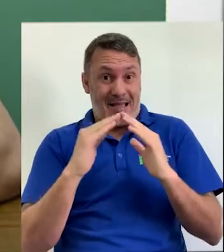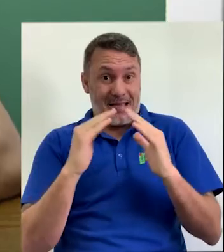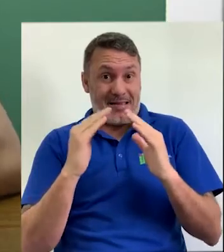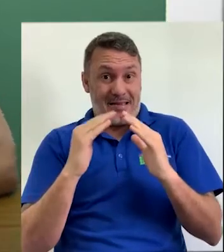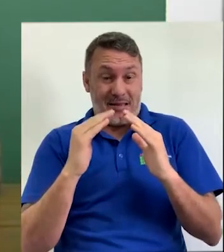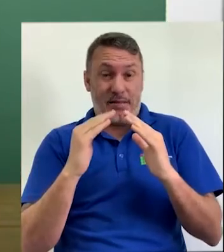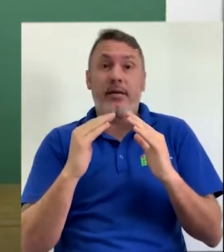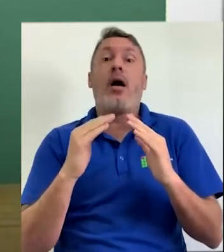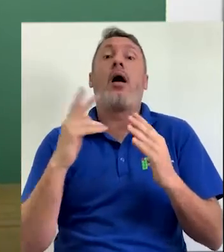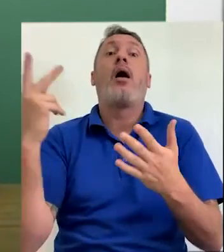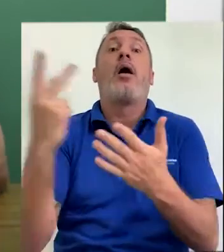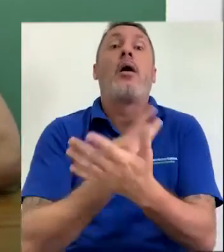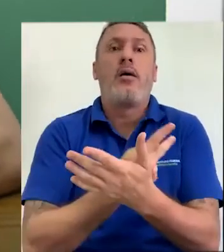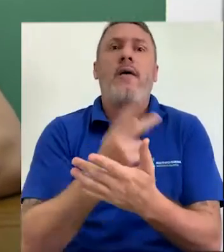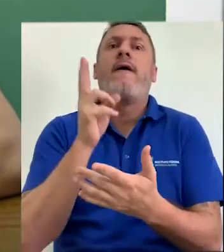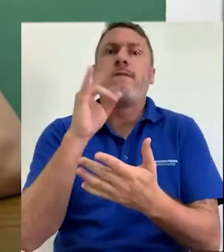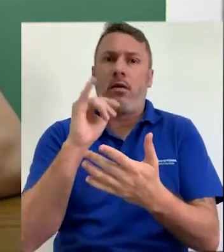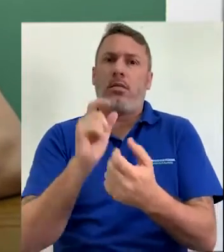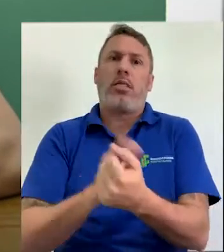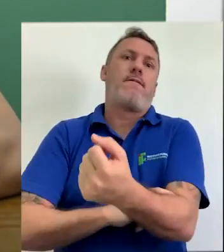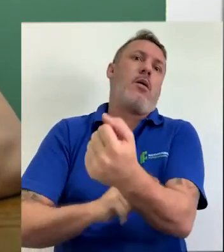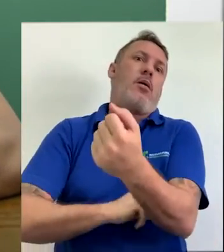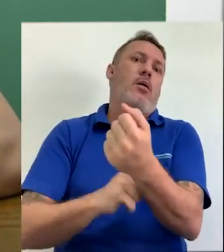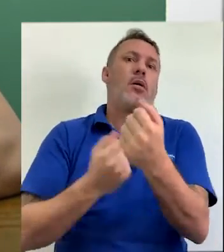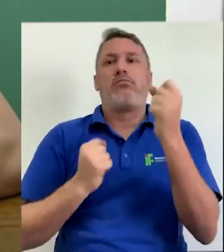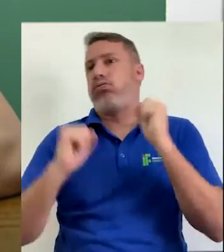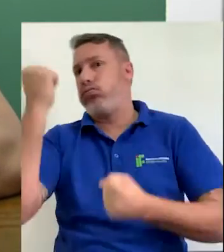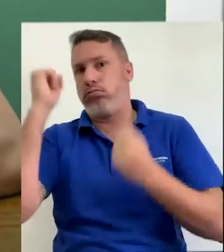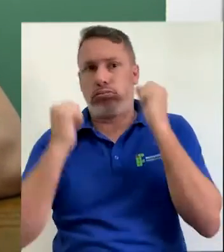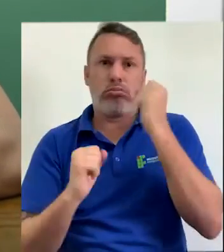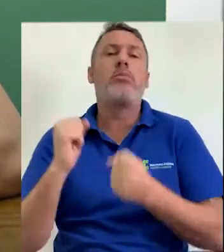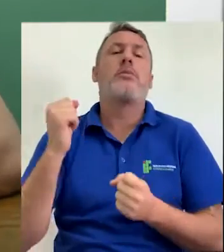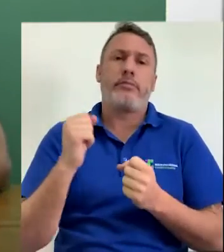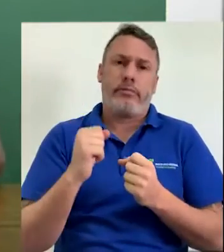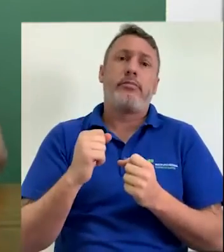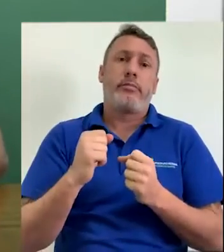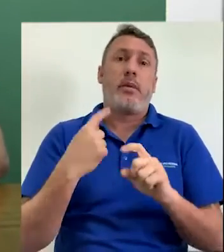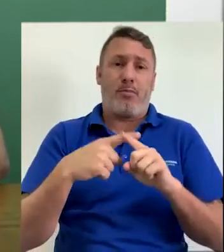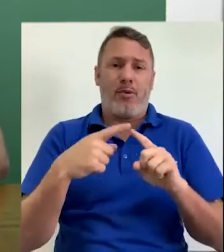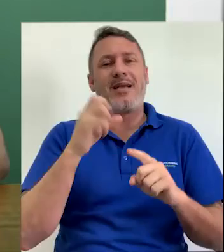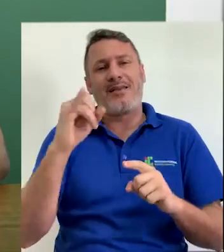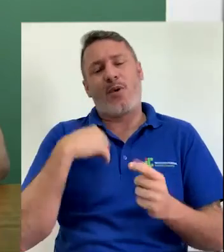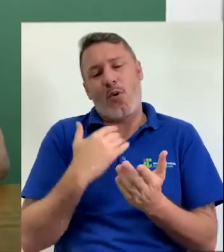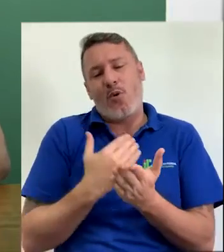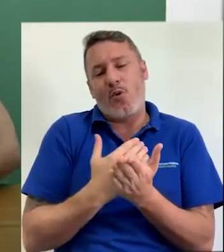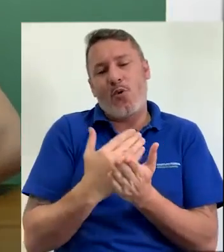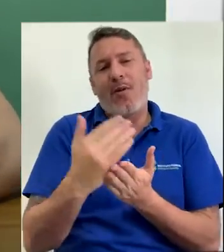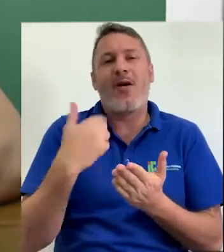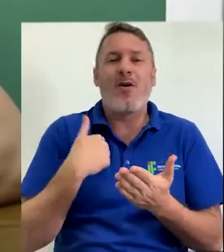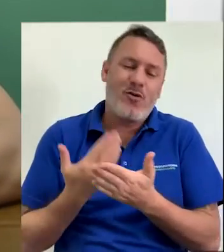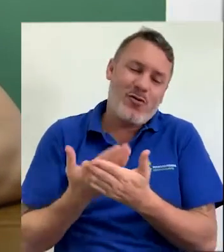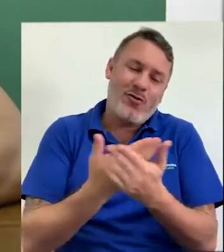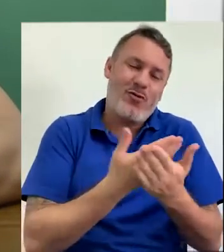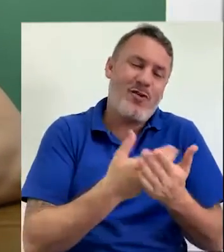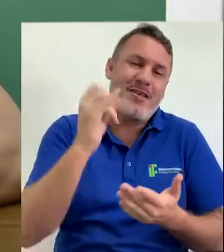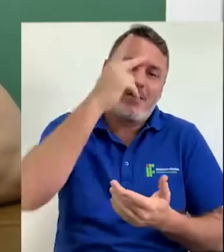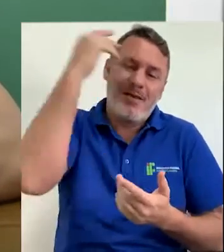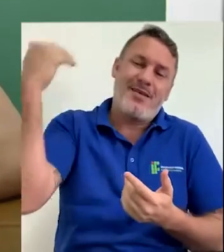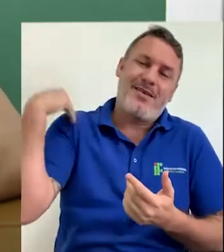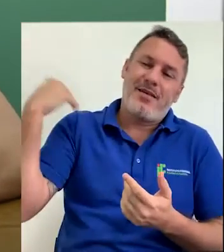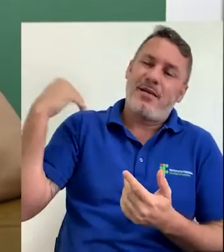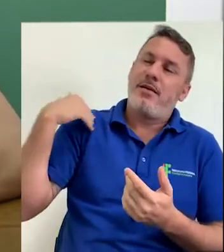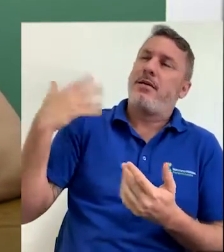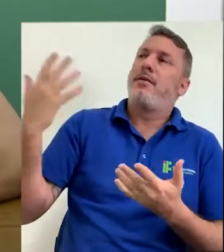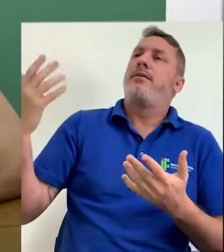ele pode causar um pouco de estresse. Porque eu começo a estudar, alguém chega e fala,